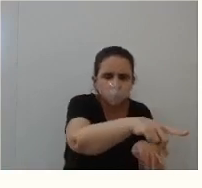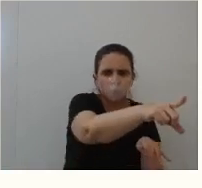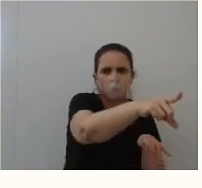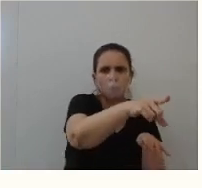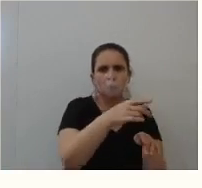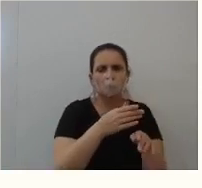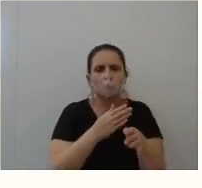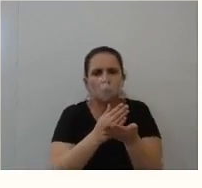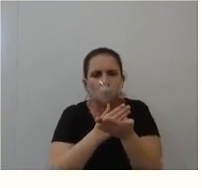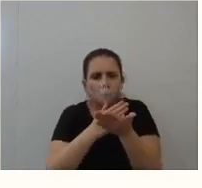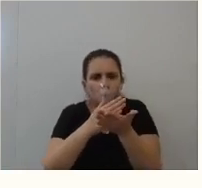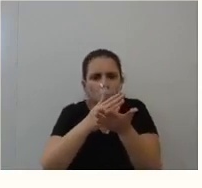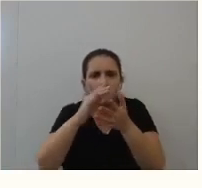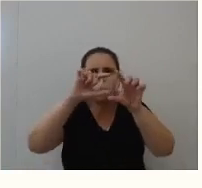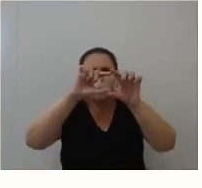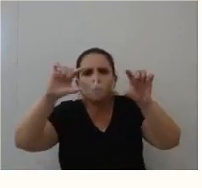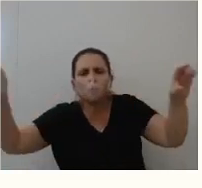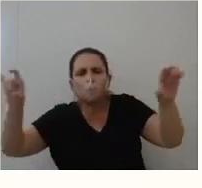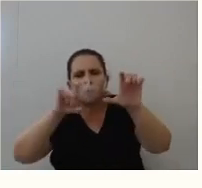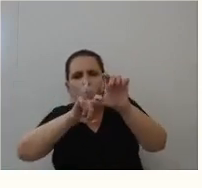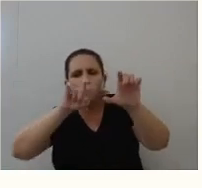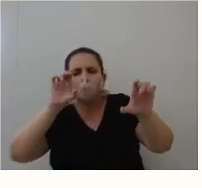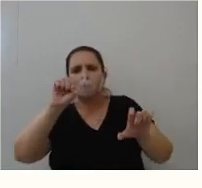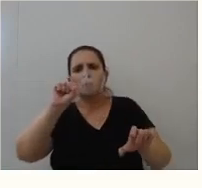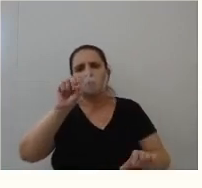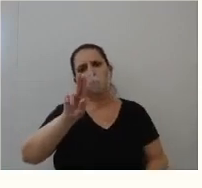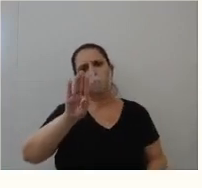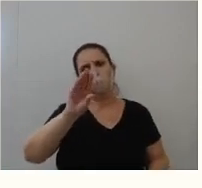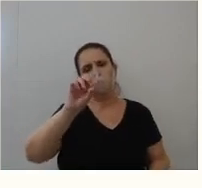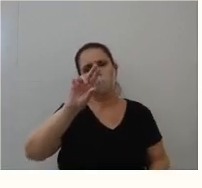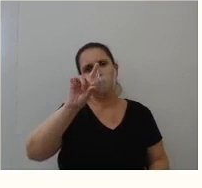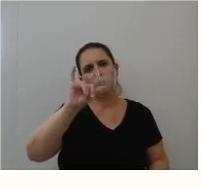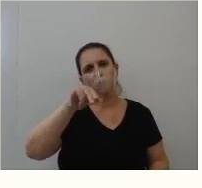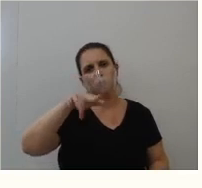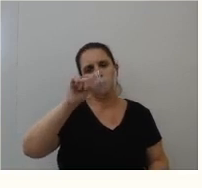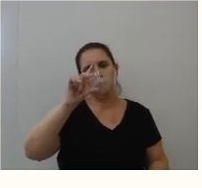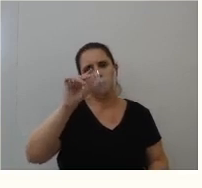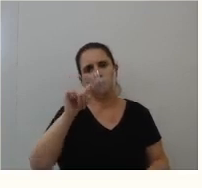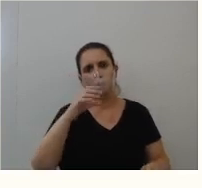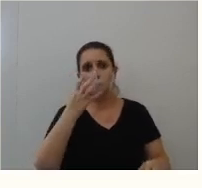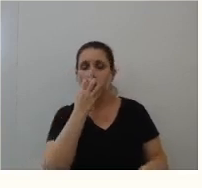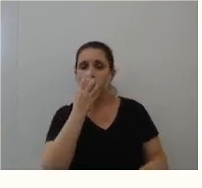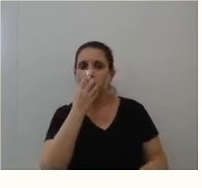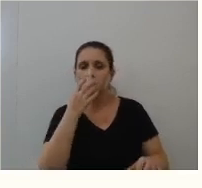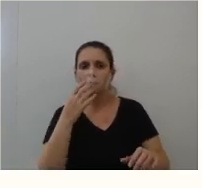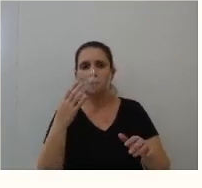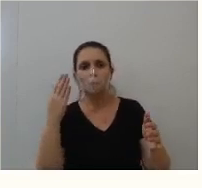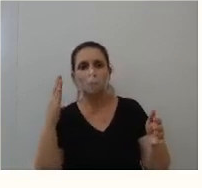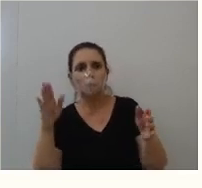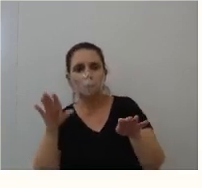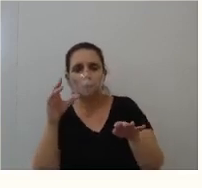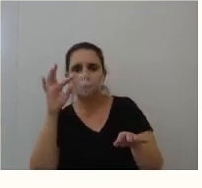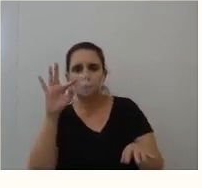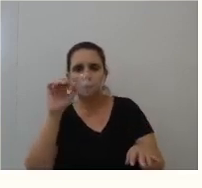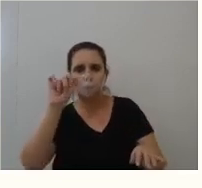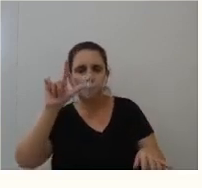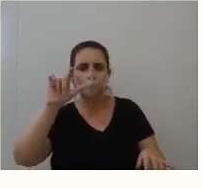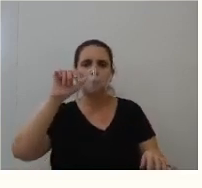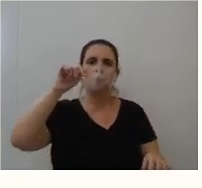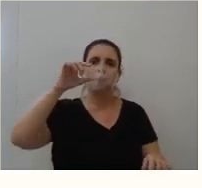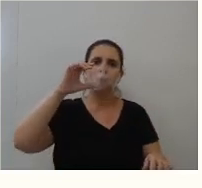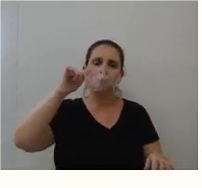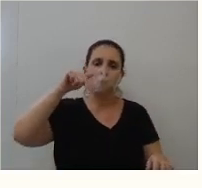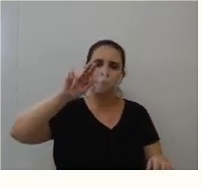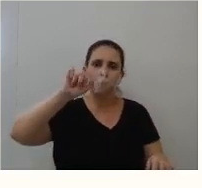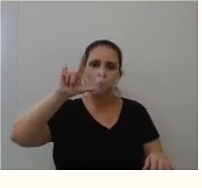uma oração subordinada comparativa. Os cães, tal qual os homens, podem participar